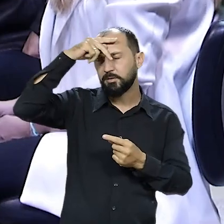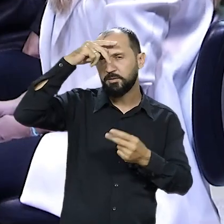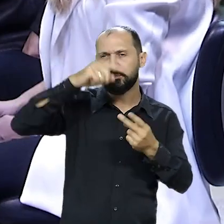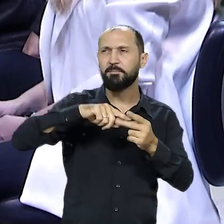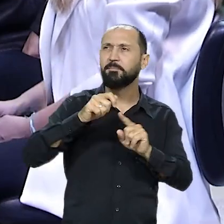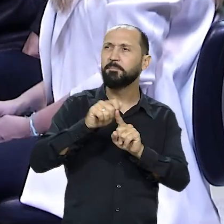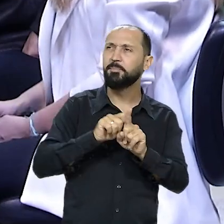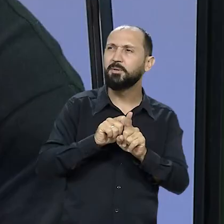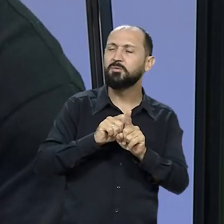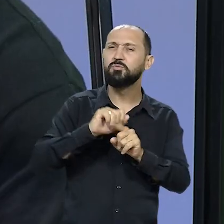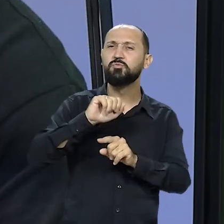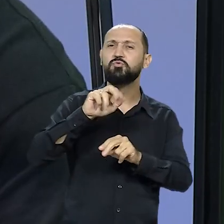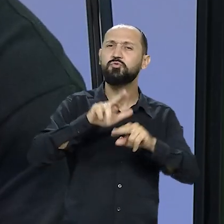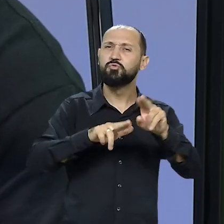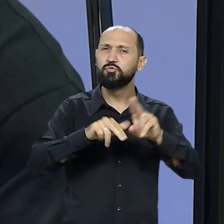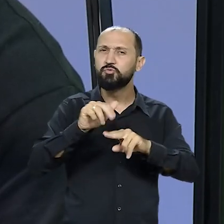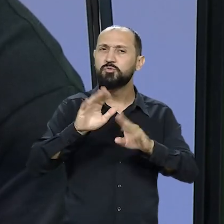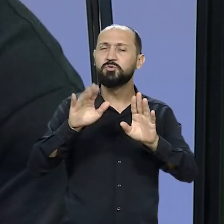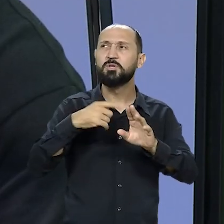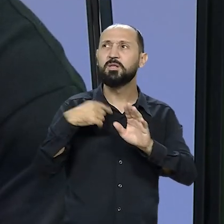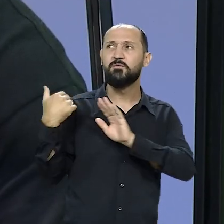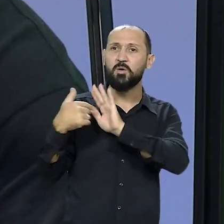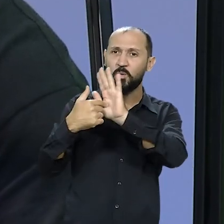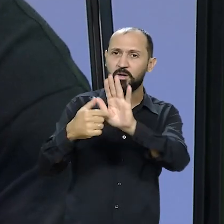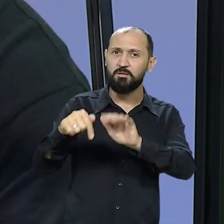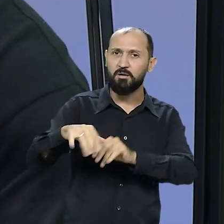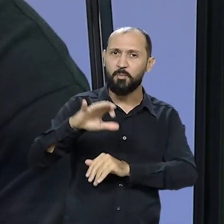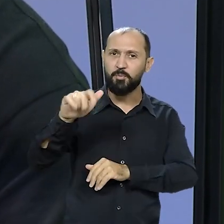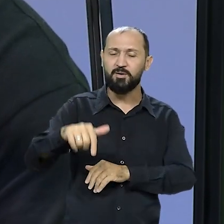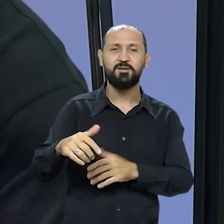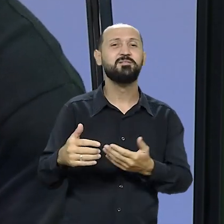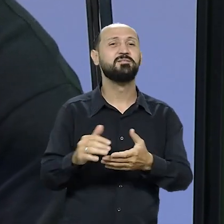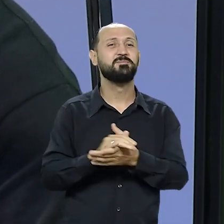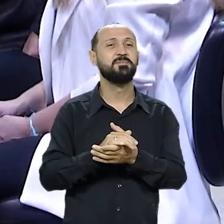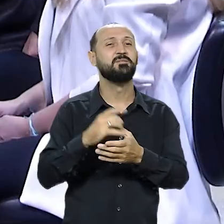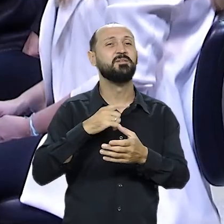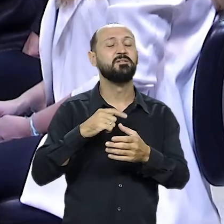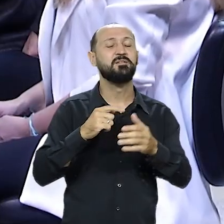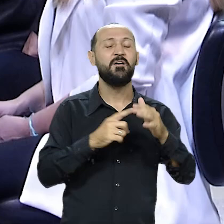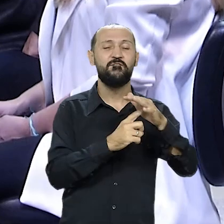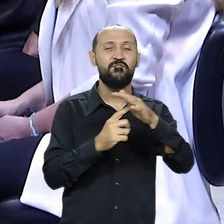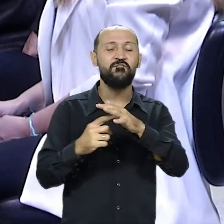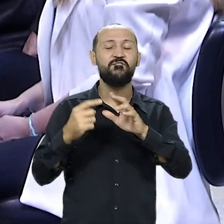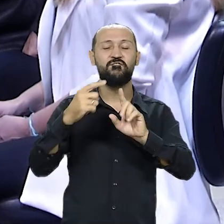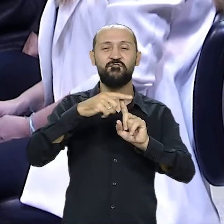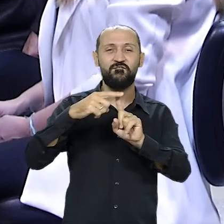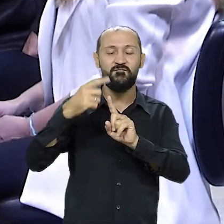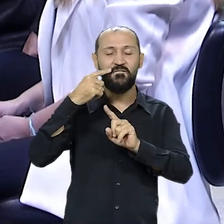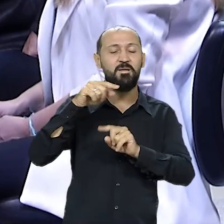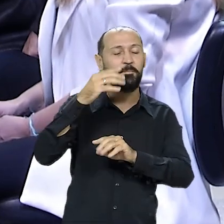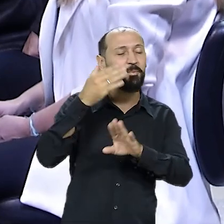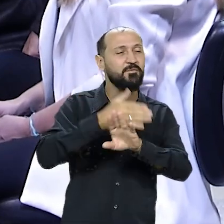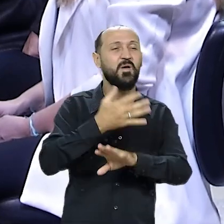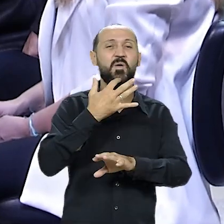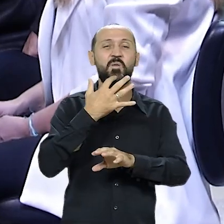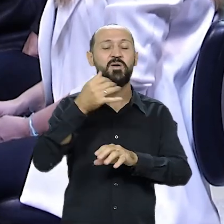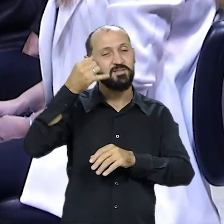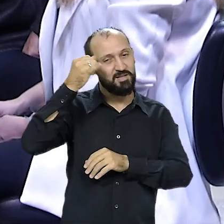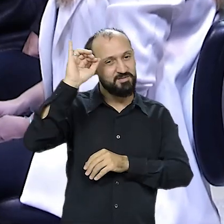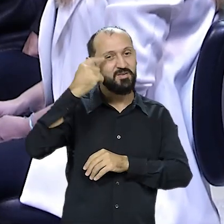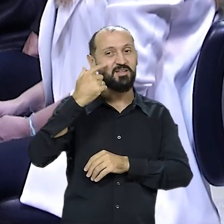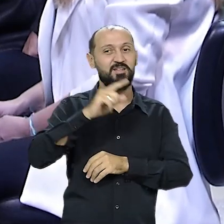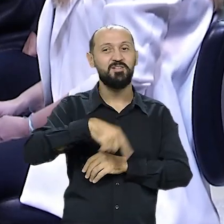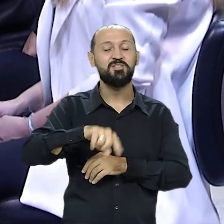de final de junho, já tivemos Expo Grande, mas a gente vai ter bastante feira aí, o pessoal pode ir visitar e conhecer as vaquinhas lá, e